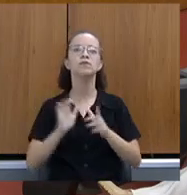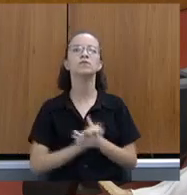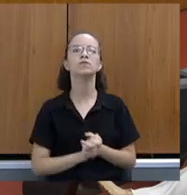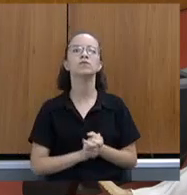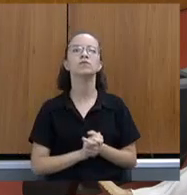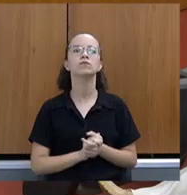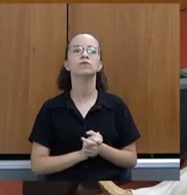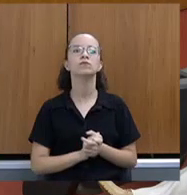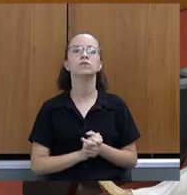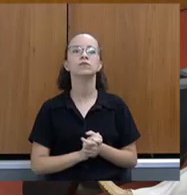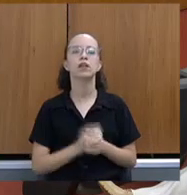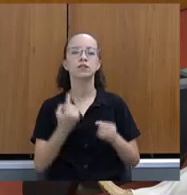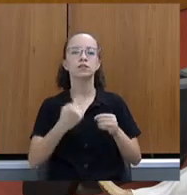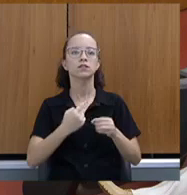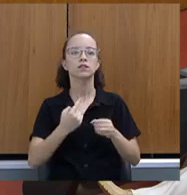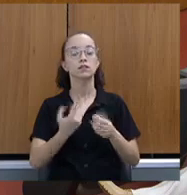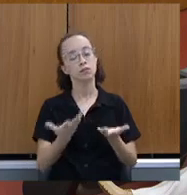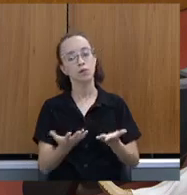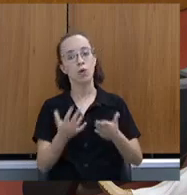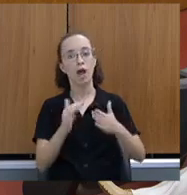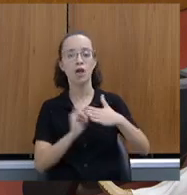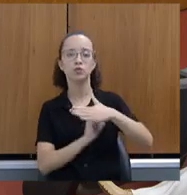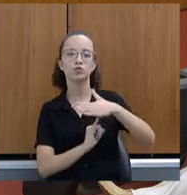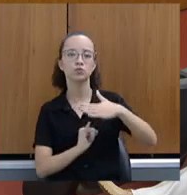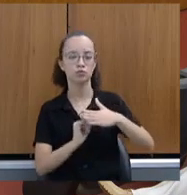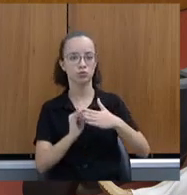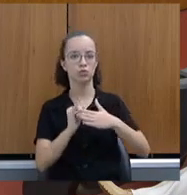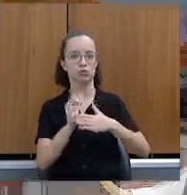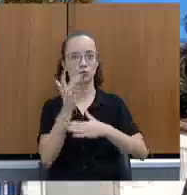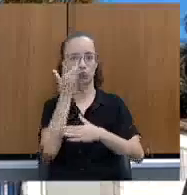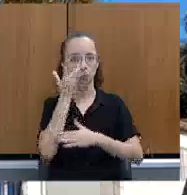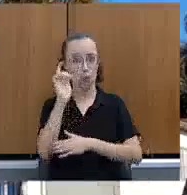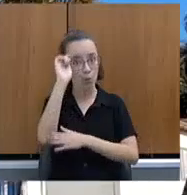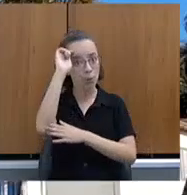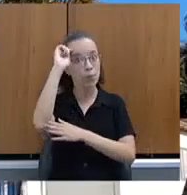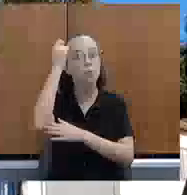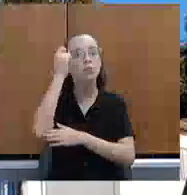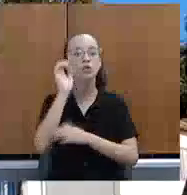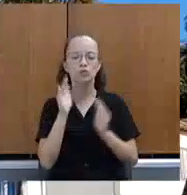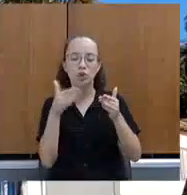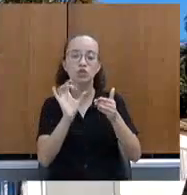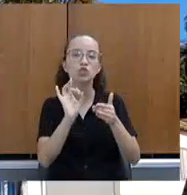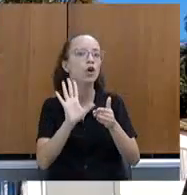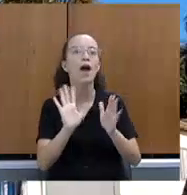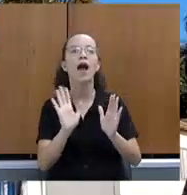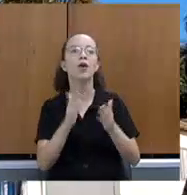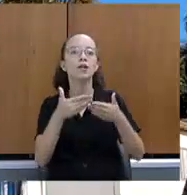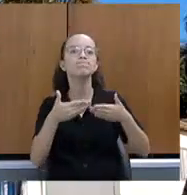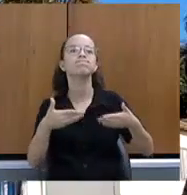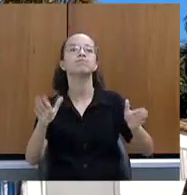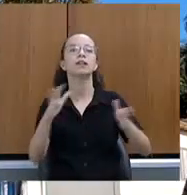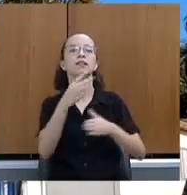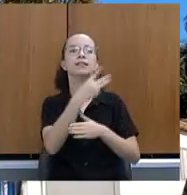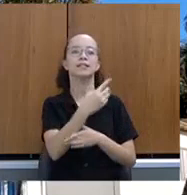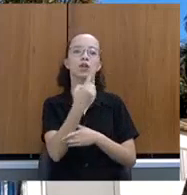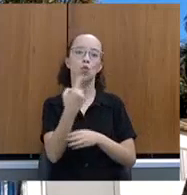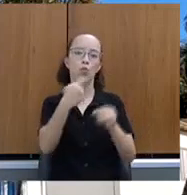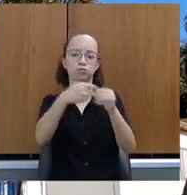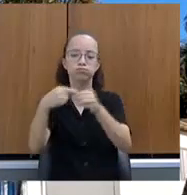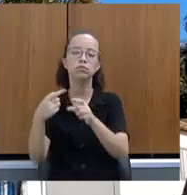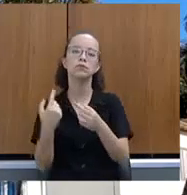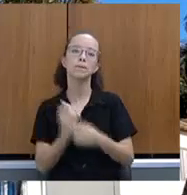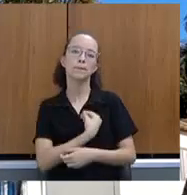na Fundação de Ouro Preto a fundação de Ouro Preto antes restrita a Ouro Preto hoje está em 31 municípios é